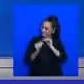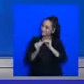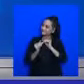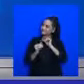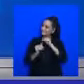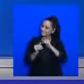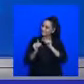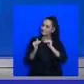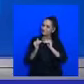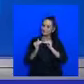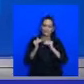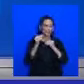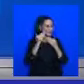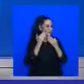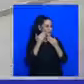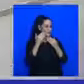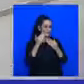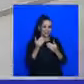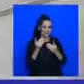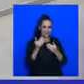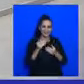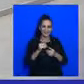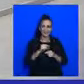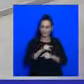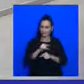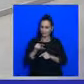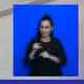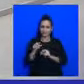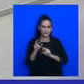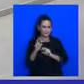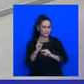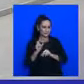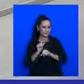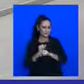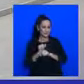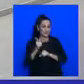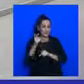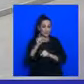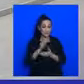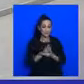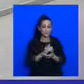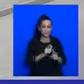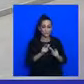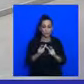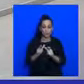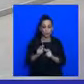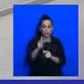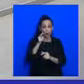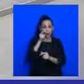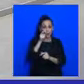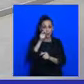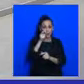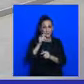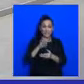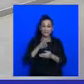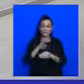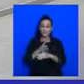confirmo. Sim, confirmo. Obrigado. Era o que você esperava? Após a apuração, fique atenta, fique atento